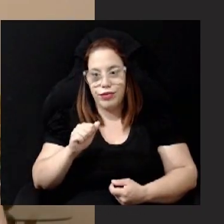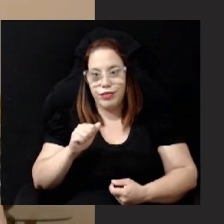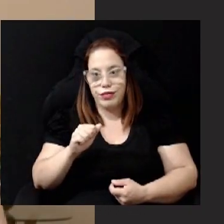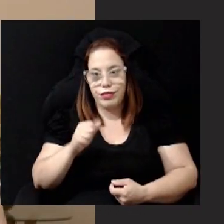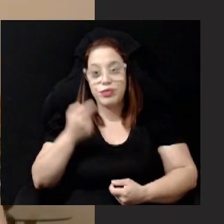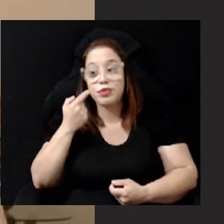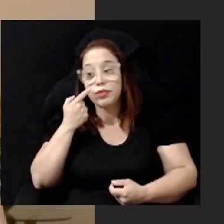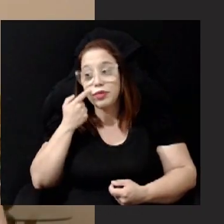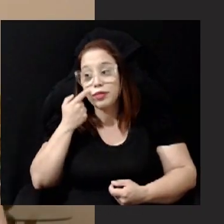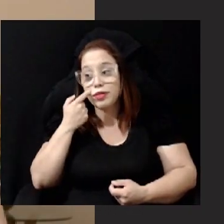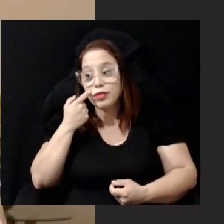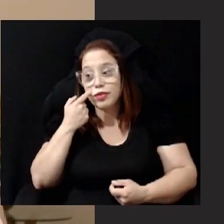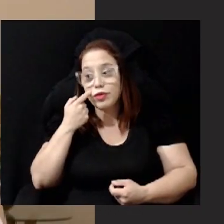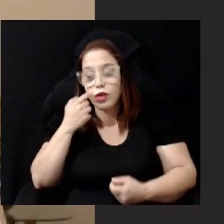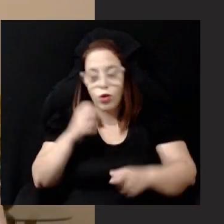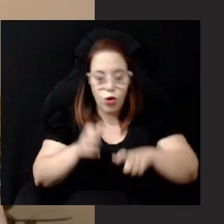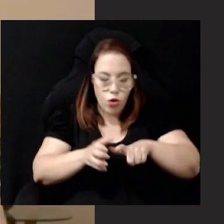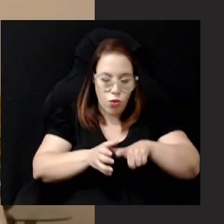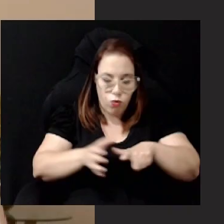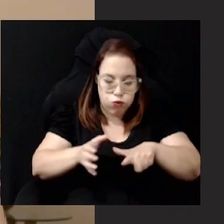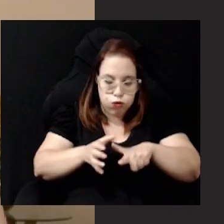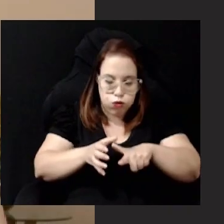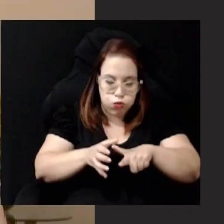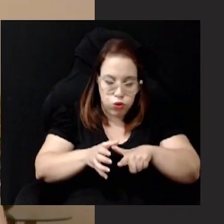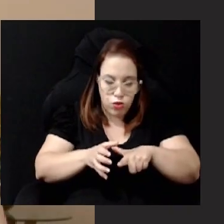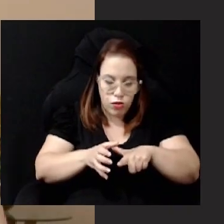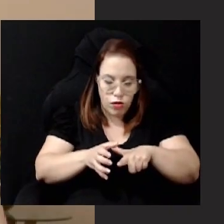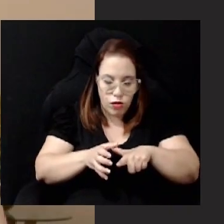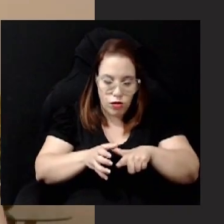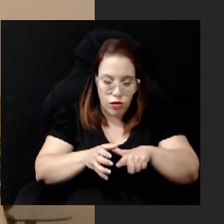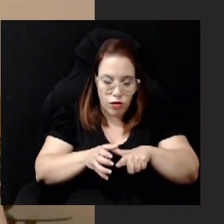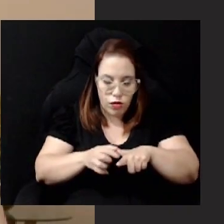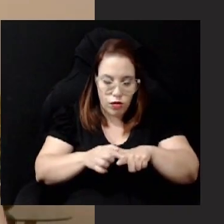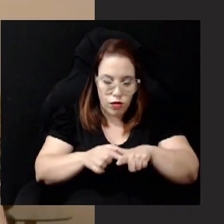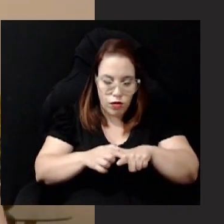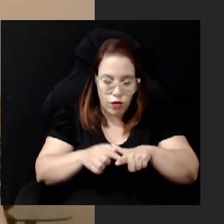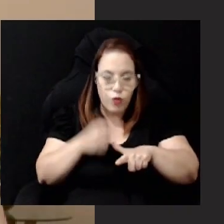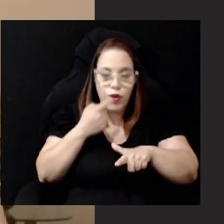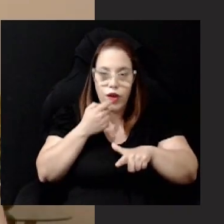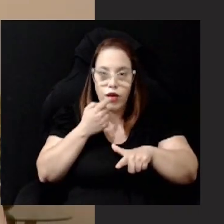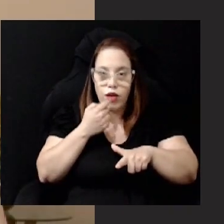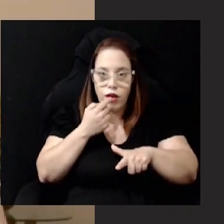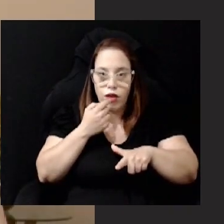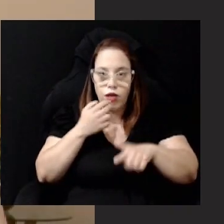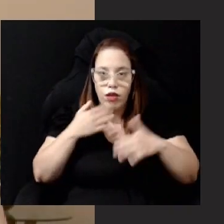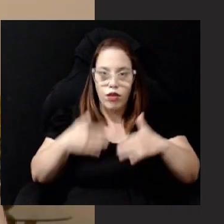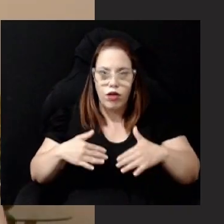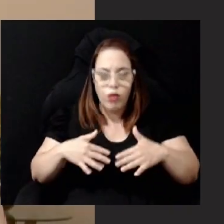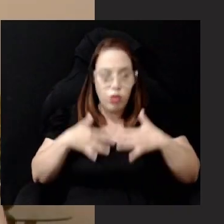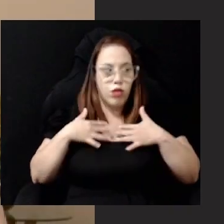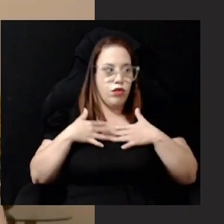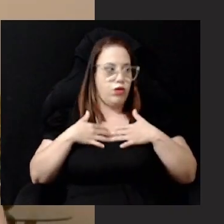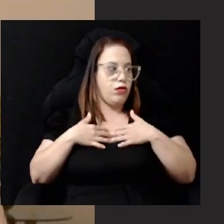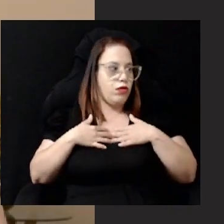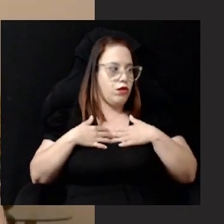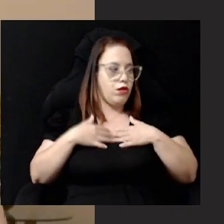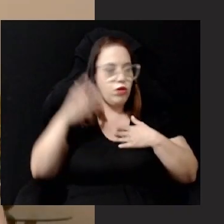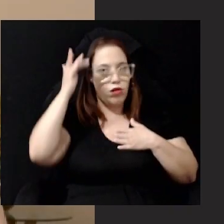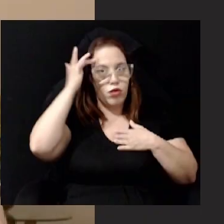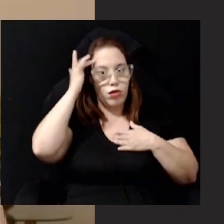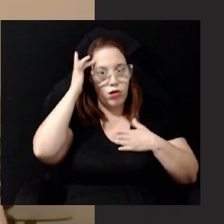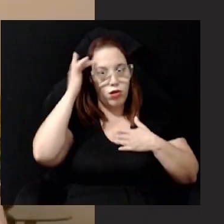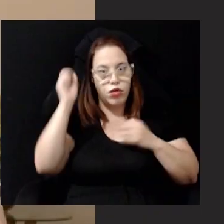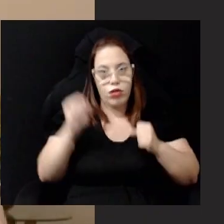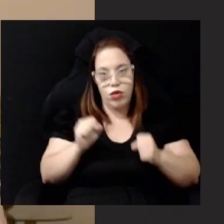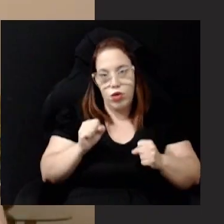que olhar e tiver um inchaço, um edema, às vezes uma área mais vermelha do corpo, vai se assustar e achar que